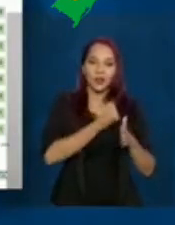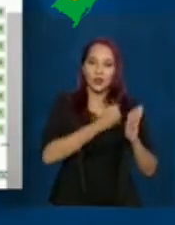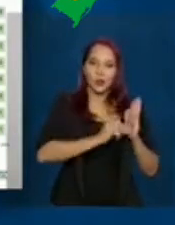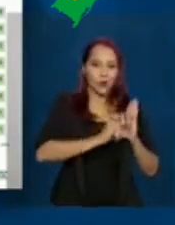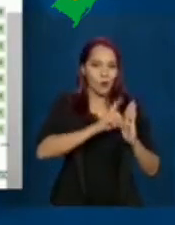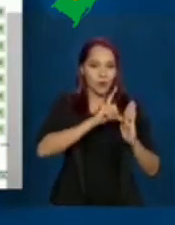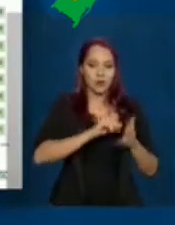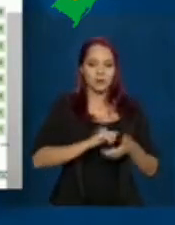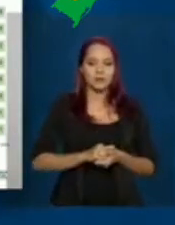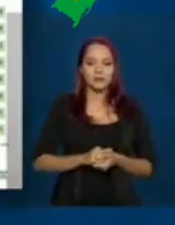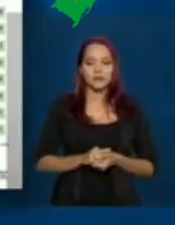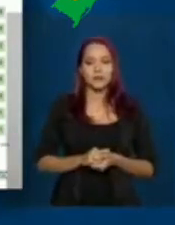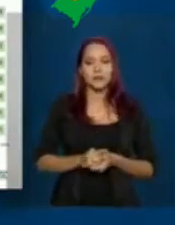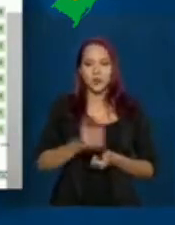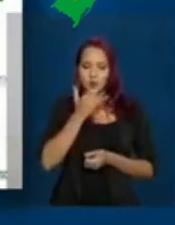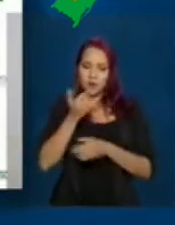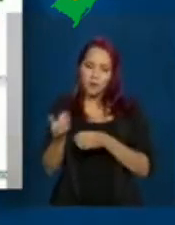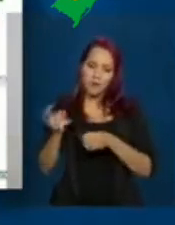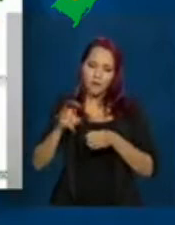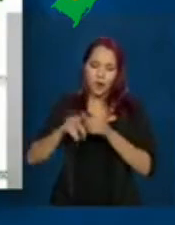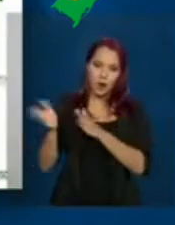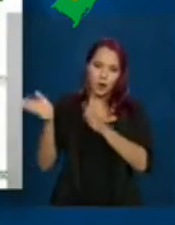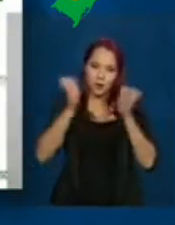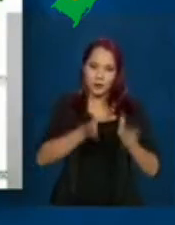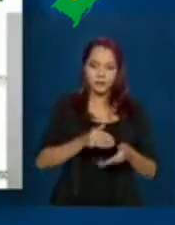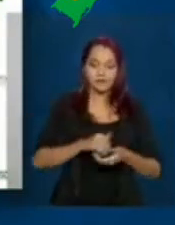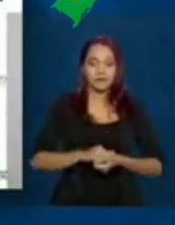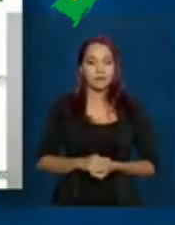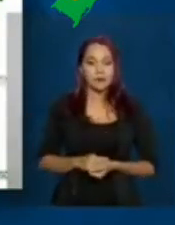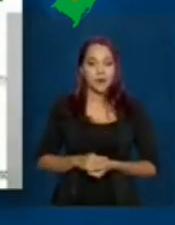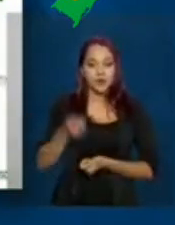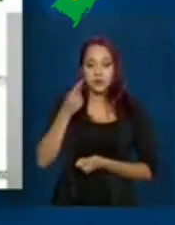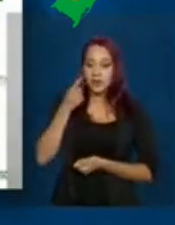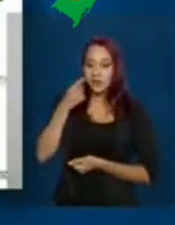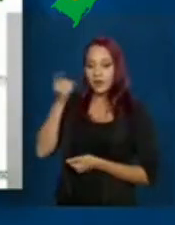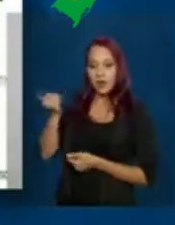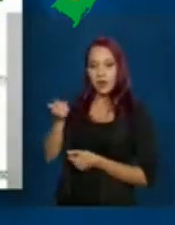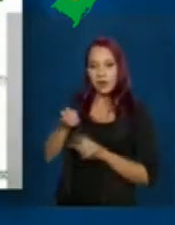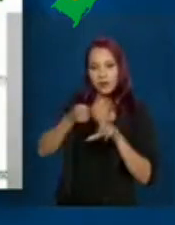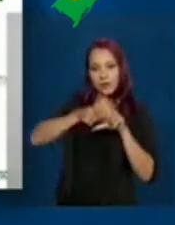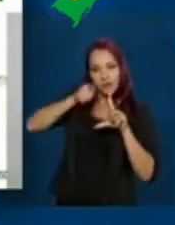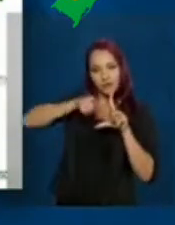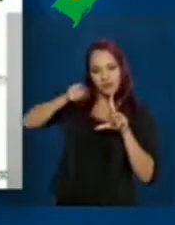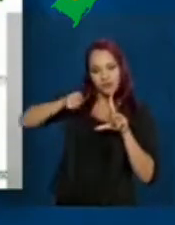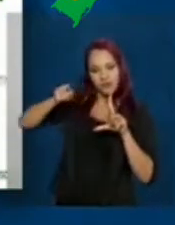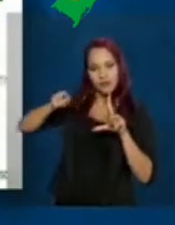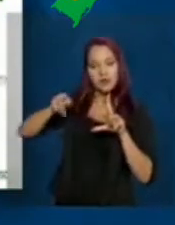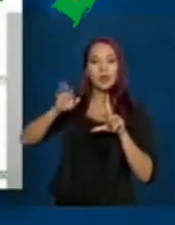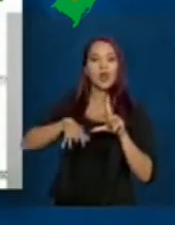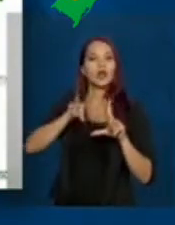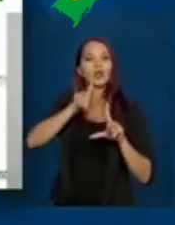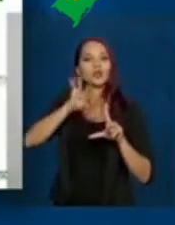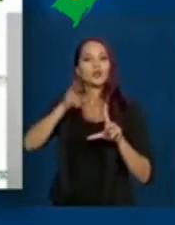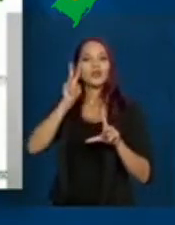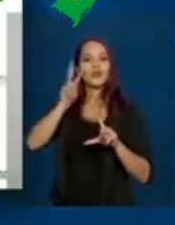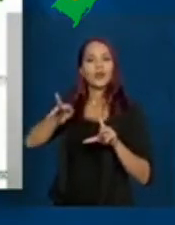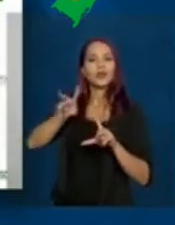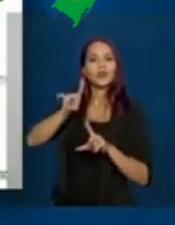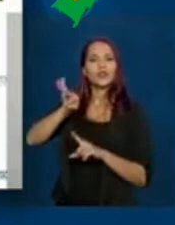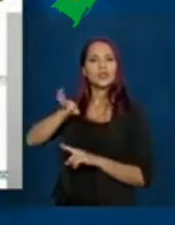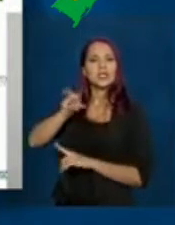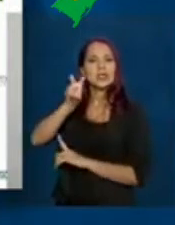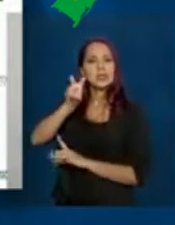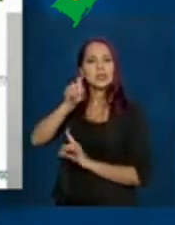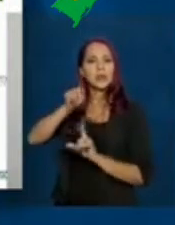relação... Volta, por favor, né, Renato? Volta aquele ali. Interessante nesse gráfico é que o dia, que eu estou olhando daqui, dia 5